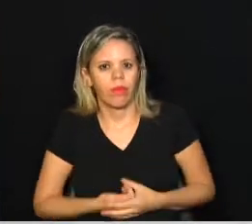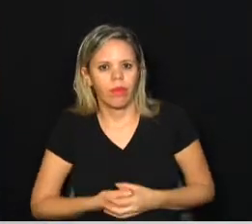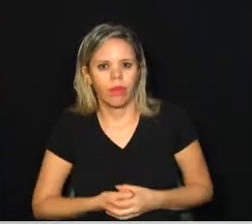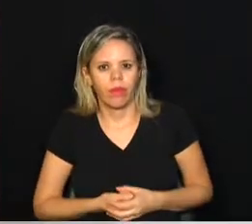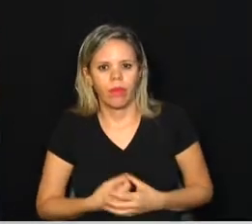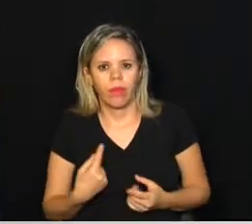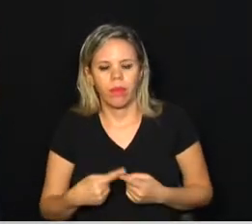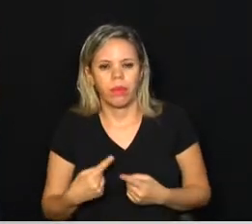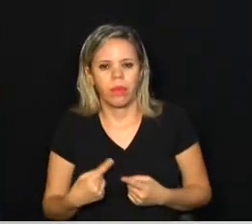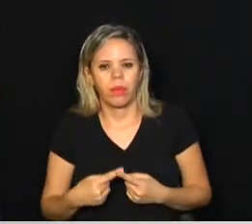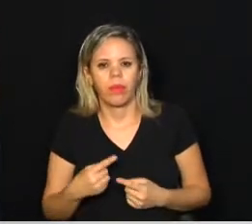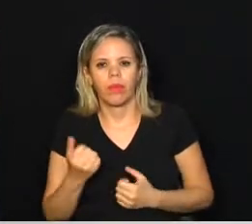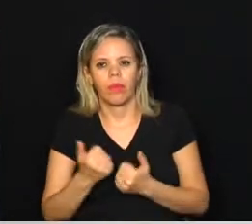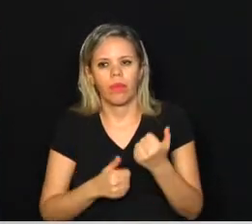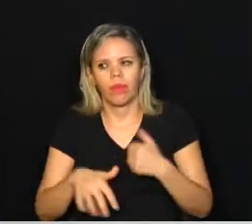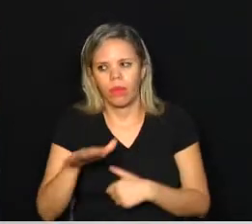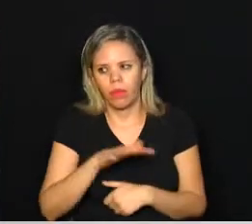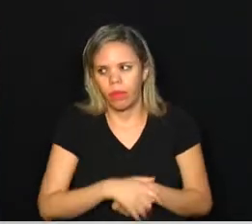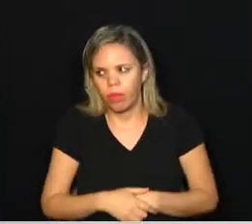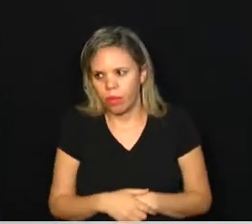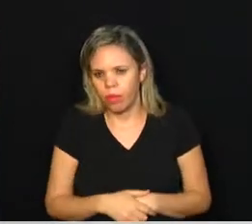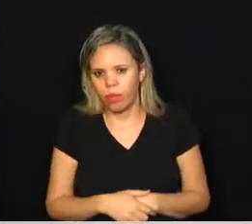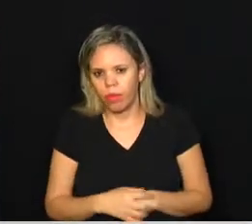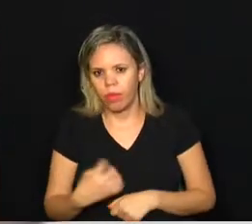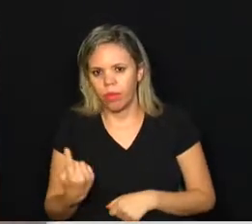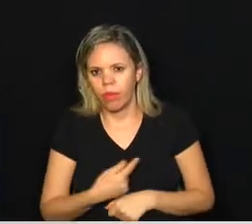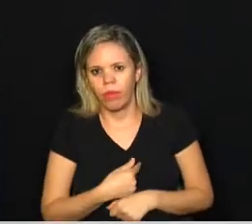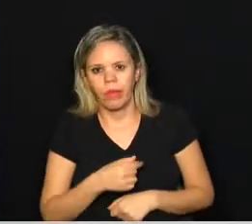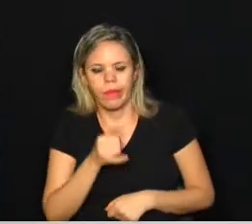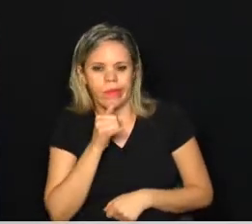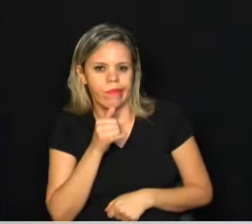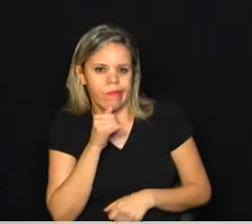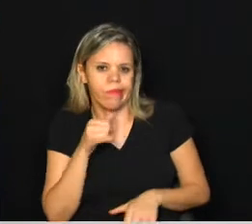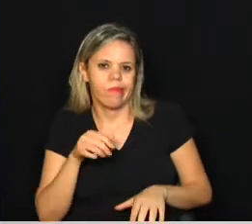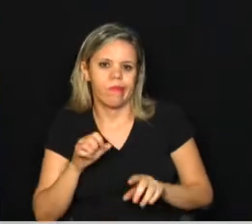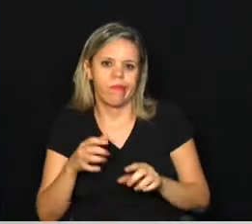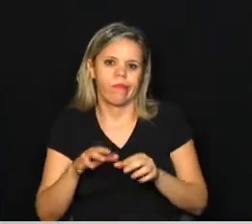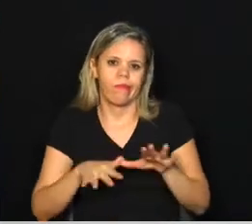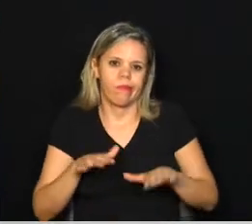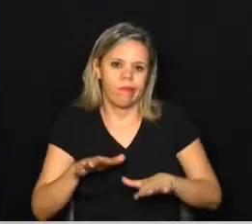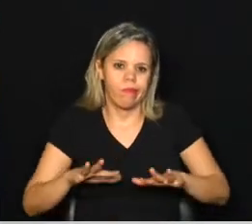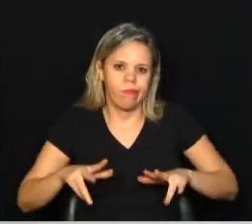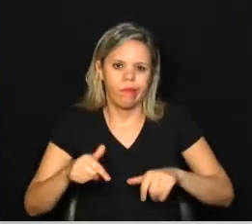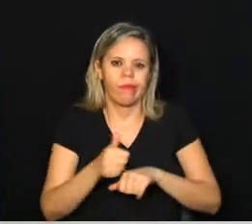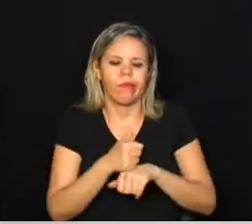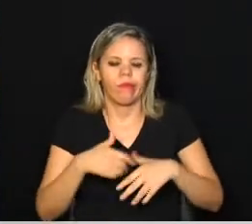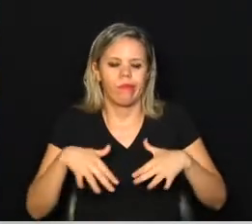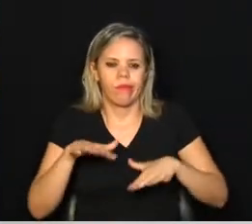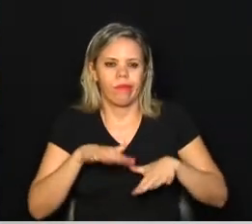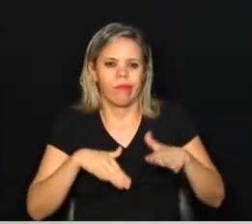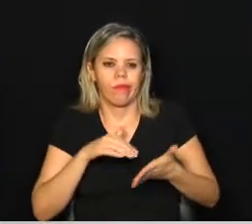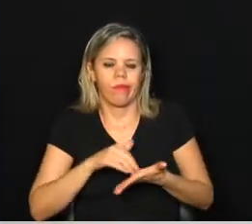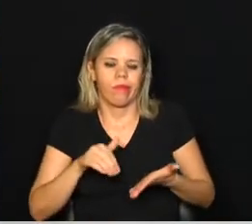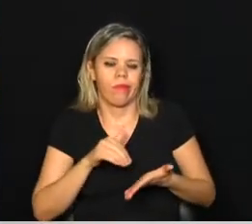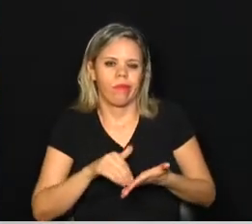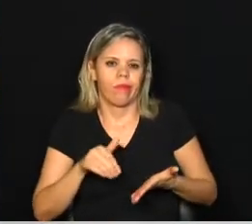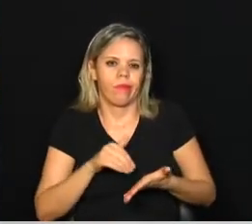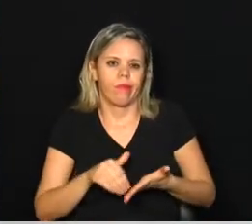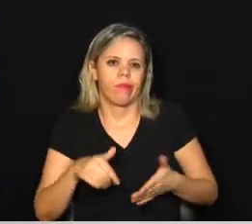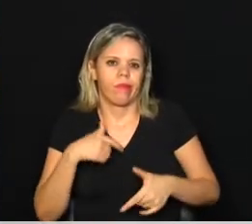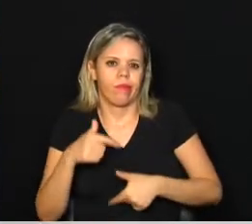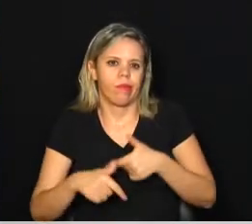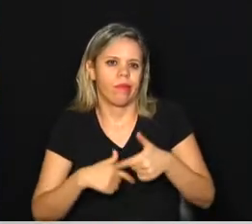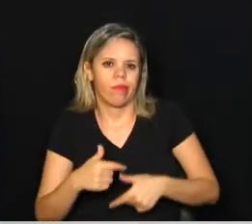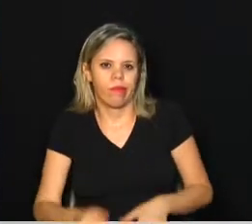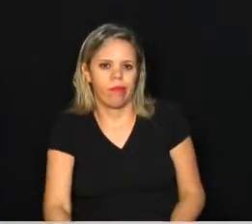Porque nessas diretorias, a gente acaba abrangendo aí todas as áreas que a secretaria